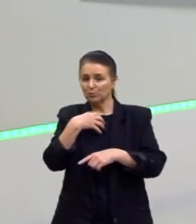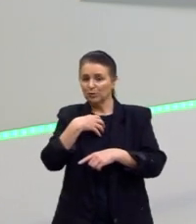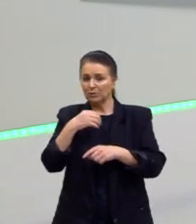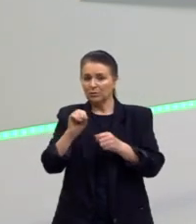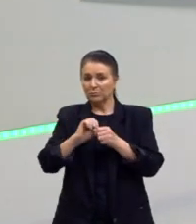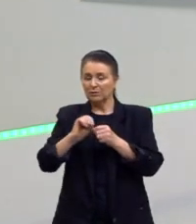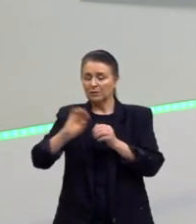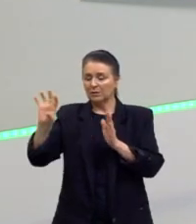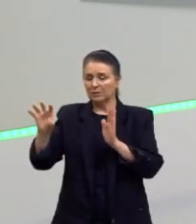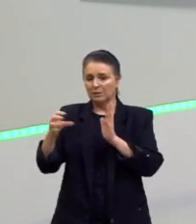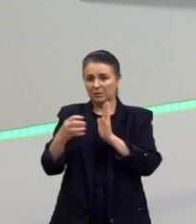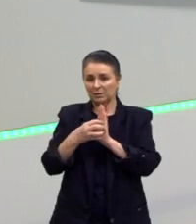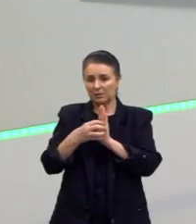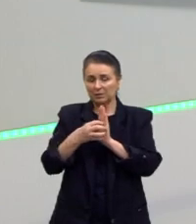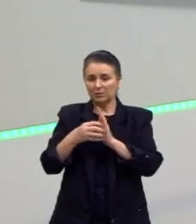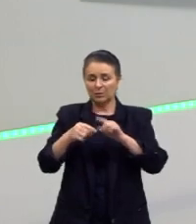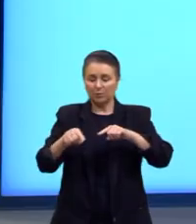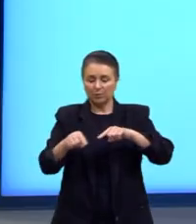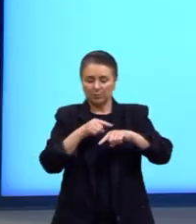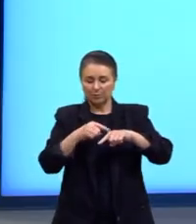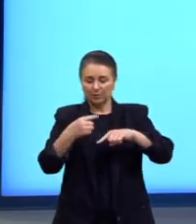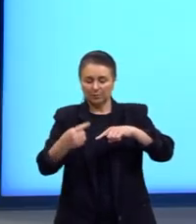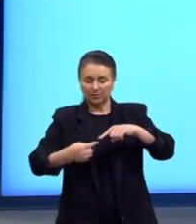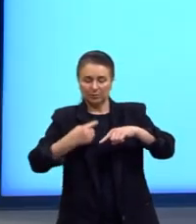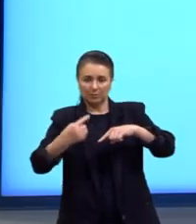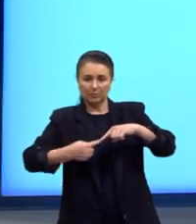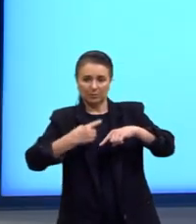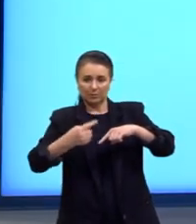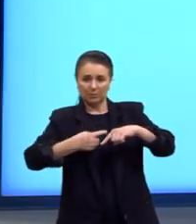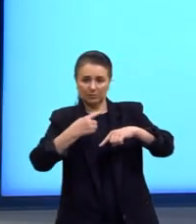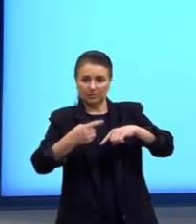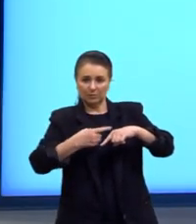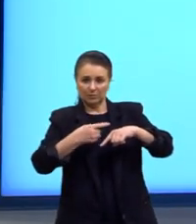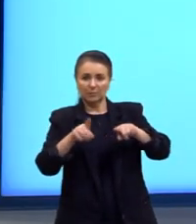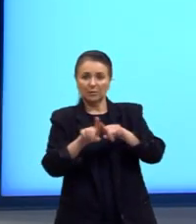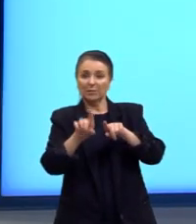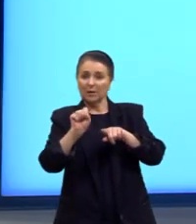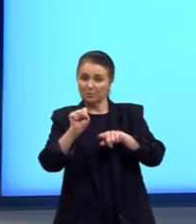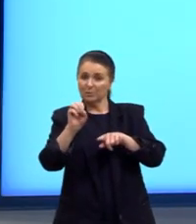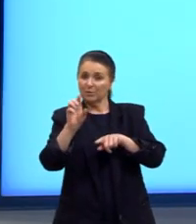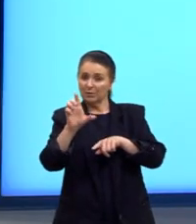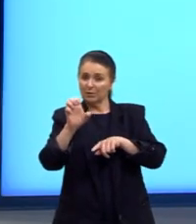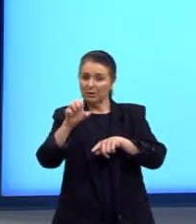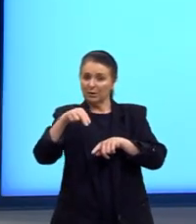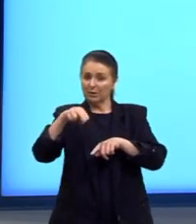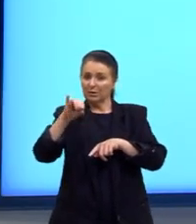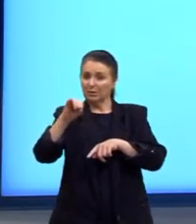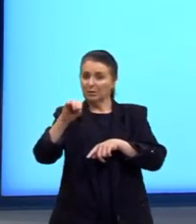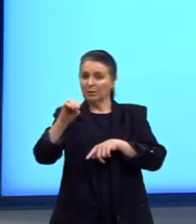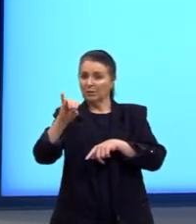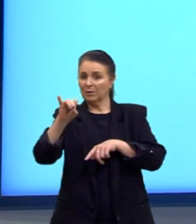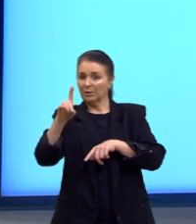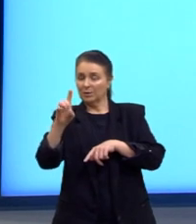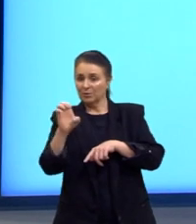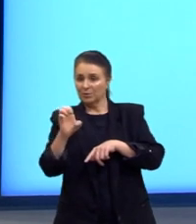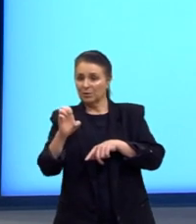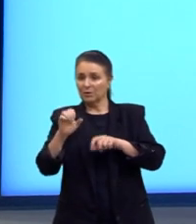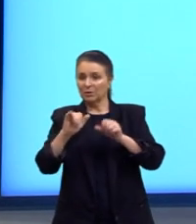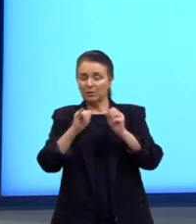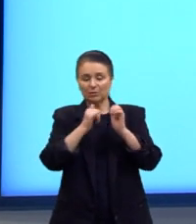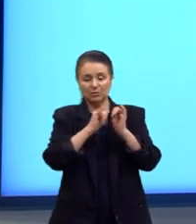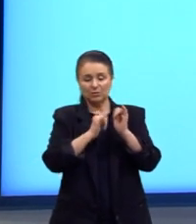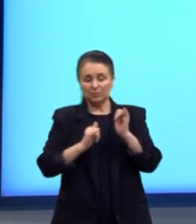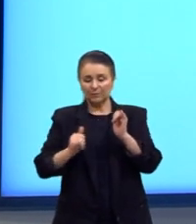de imantação. A gente tinha um prego, né, enrolado num solenoide assim, e aí a gente tinha a corrente, né,